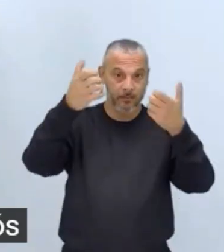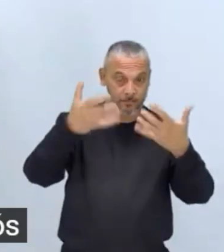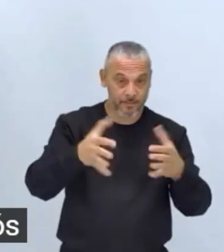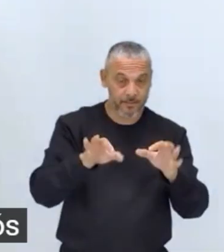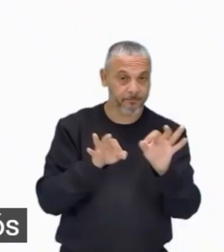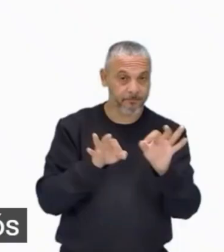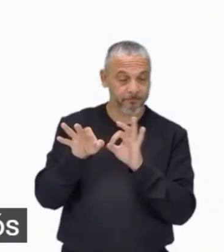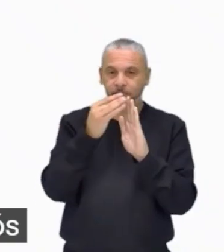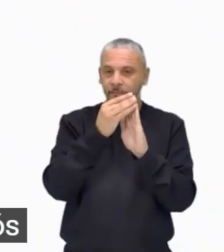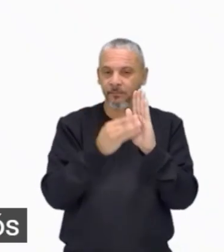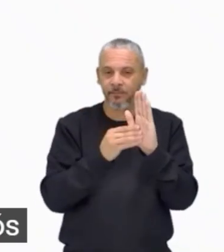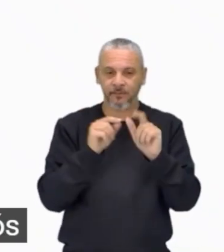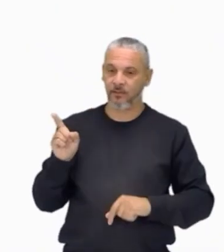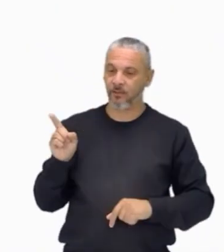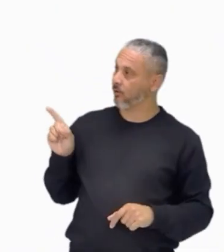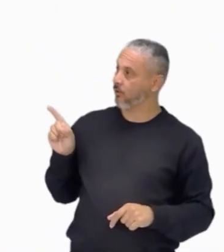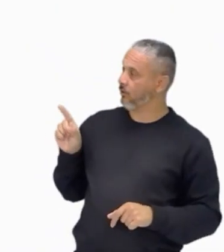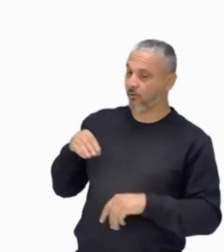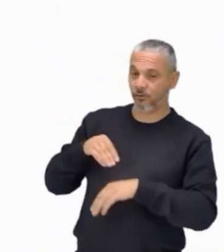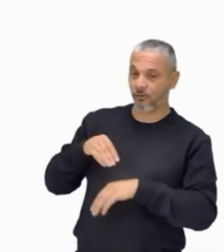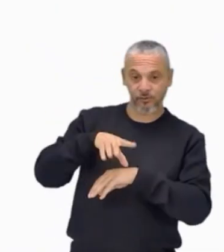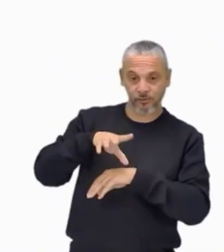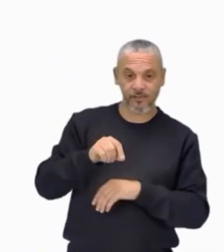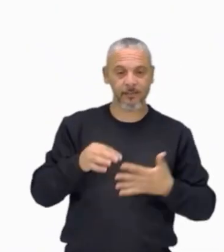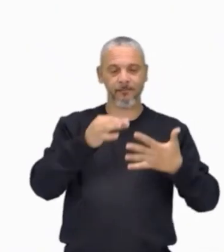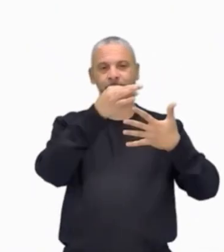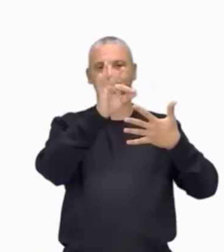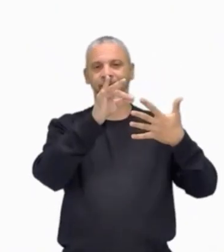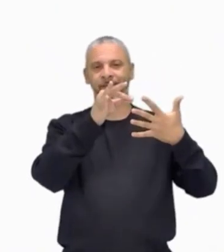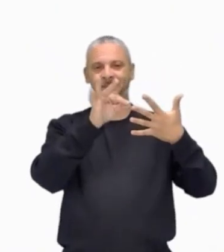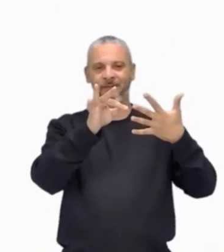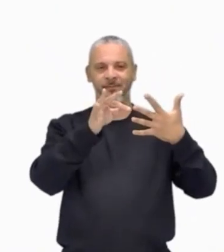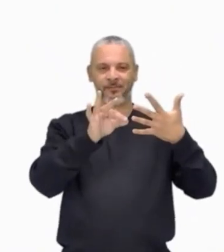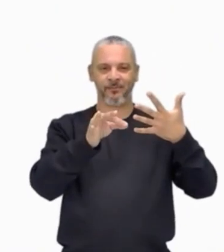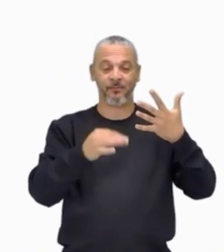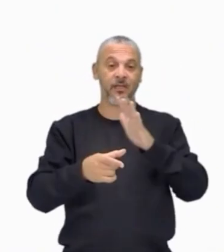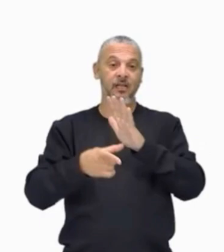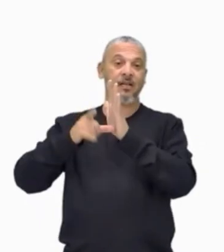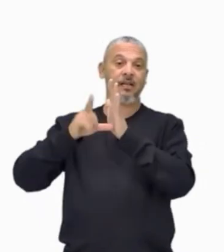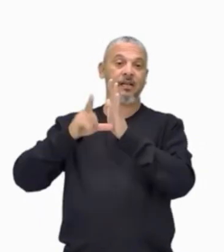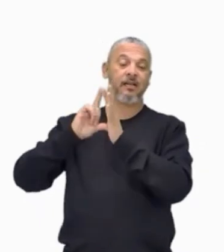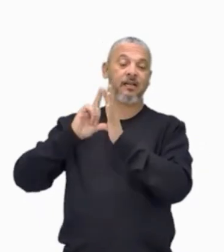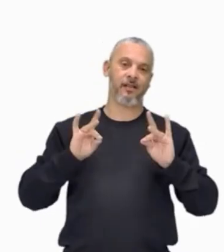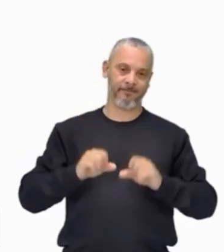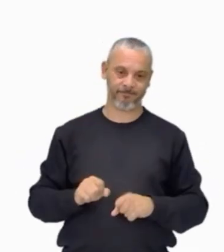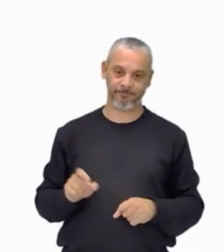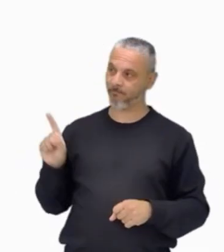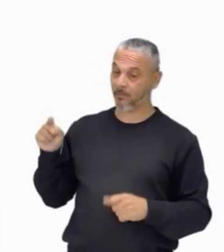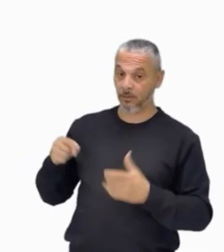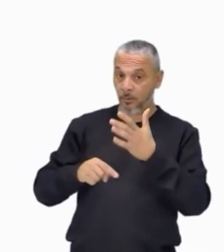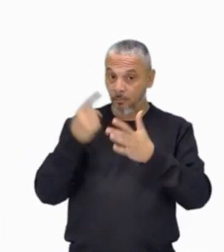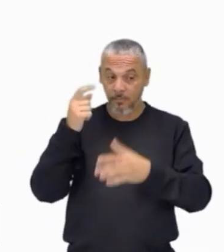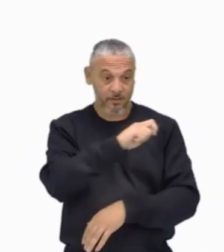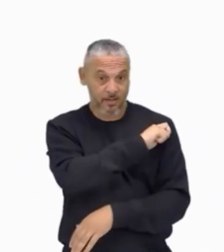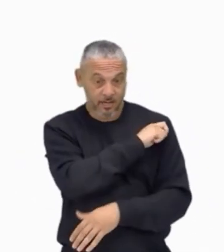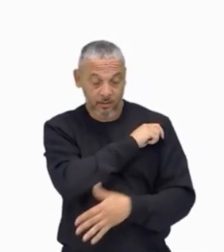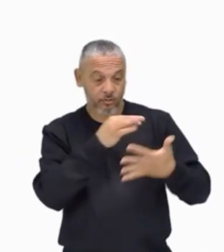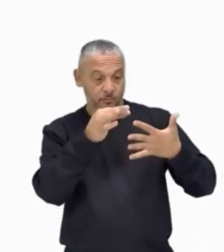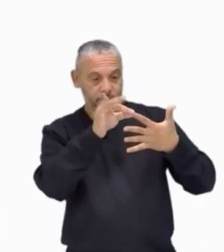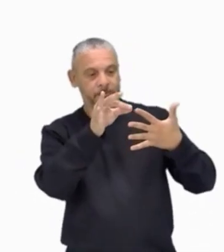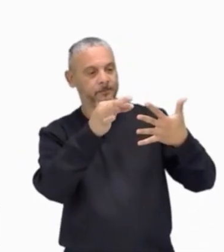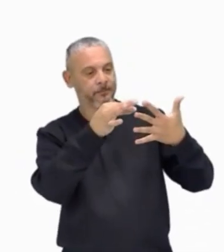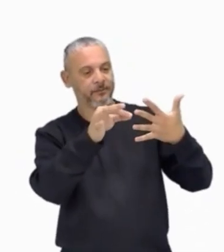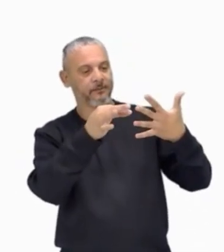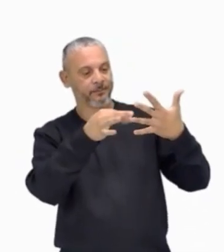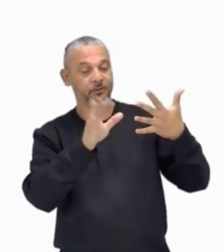para a montagem, uma dica que nós damos é fazer um checklist antes de fazer a colagem total. Então, primeiro faça com que os alunos tenham todas